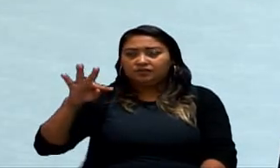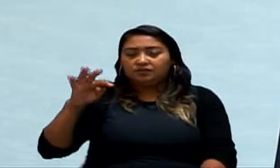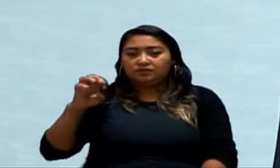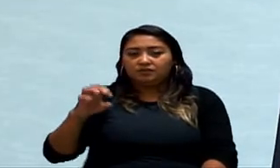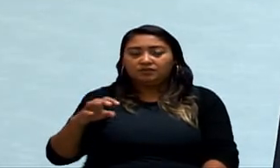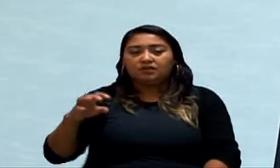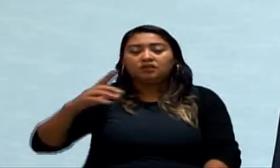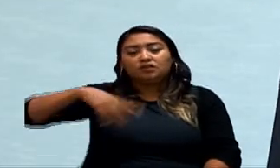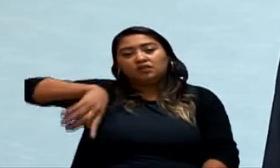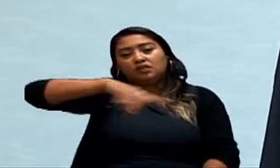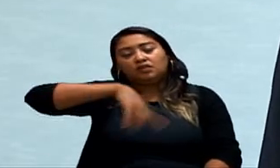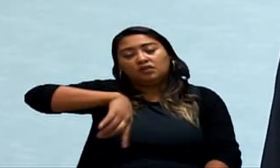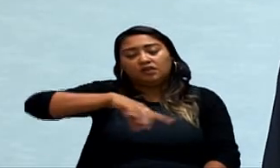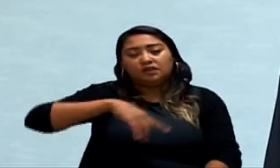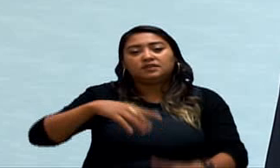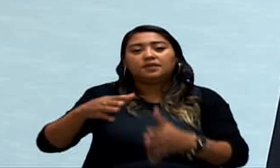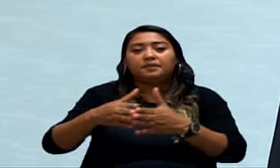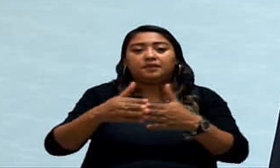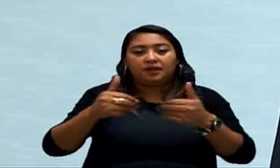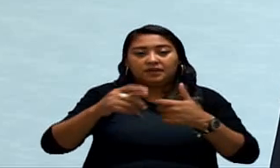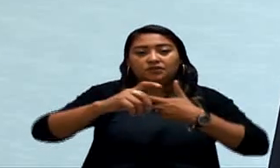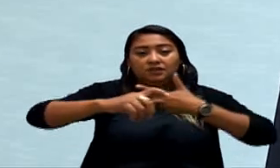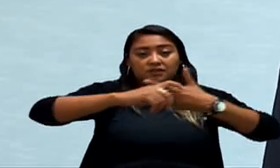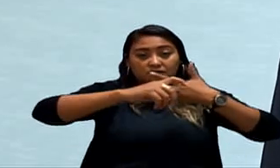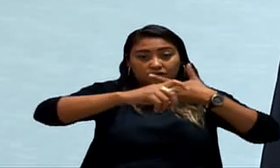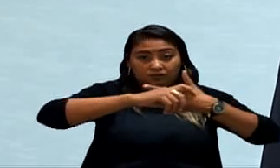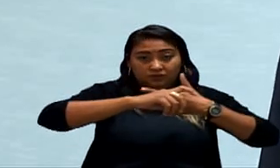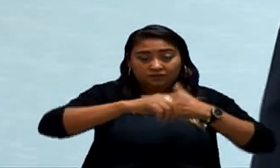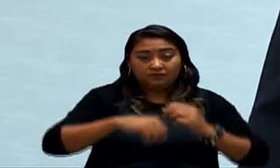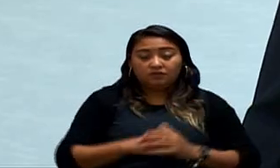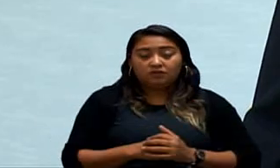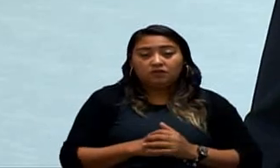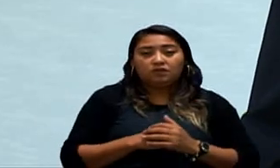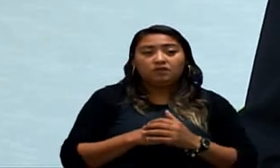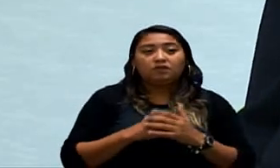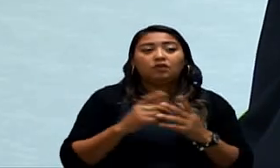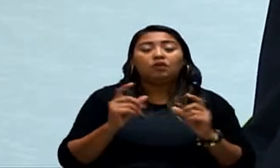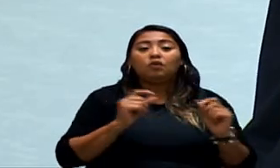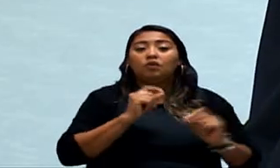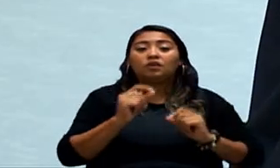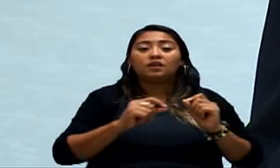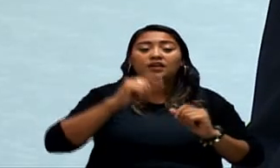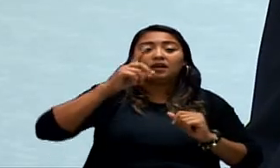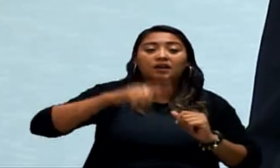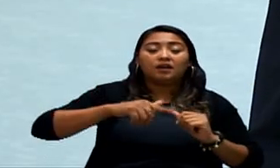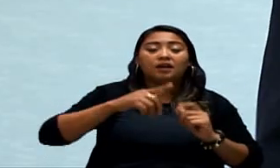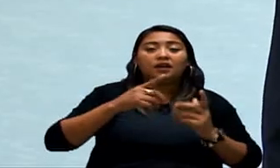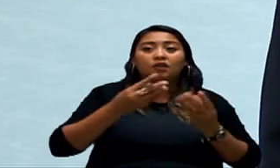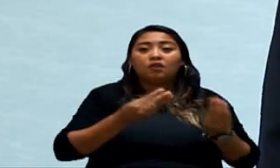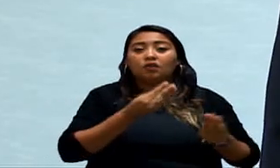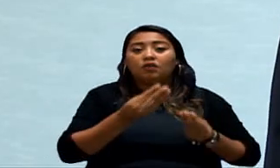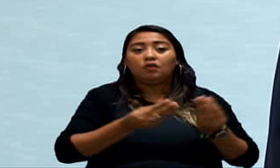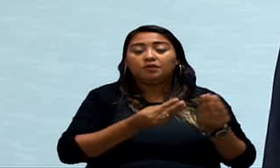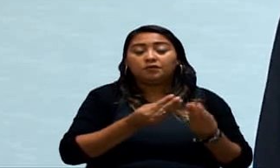nós estamos solicitando do Executivo qual é a situação que se encontram